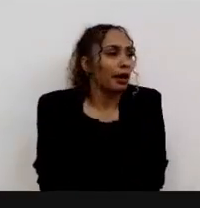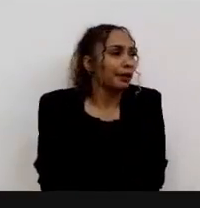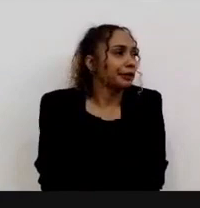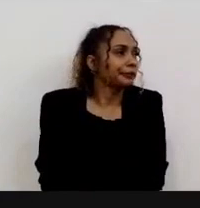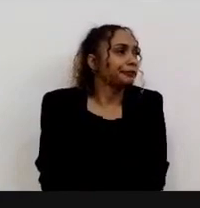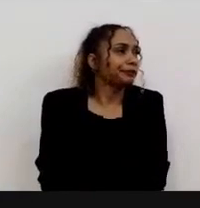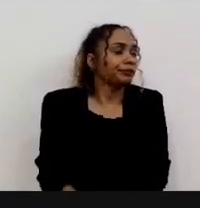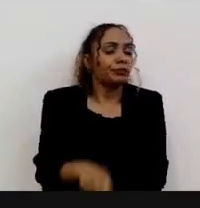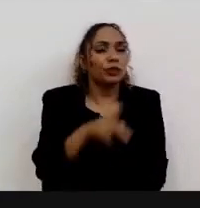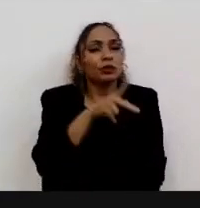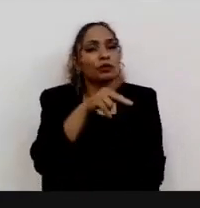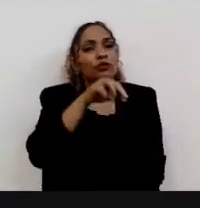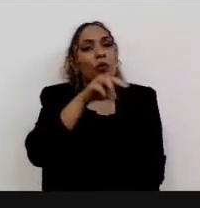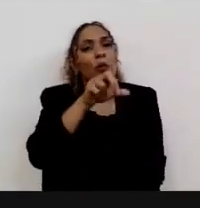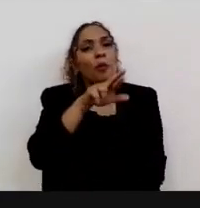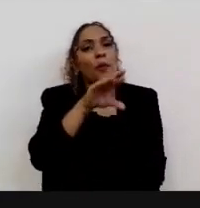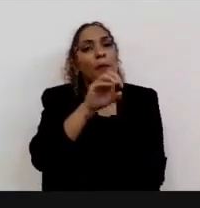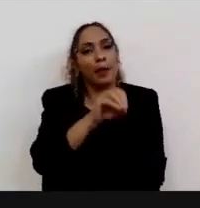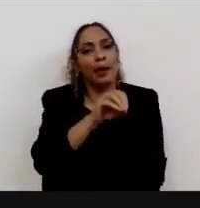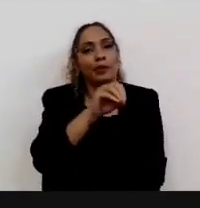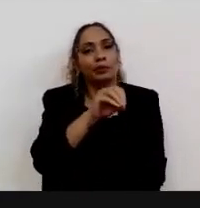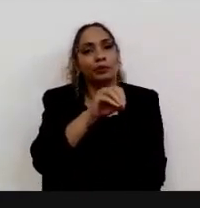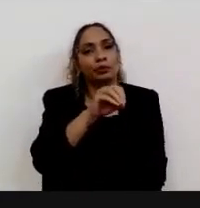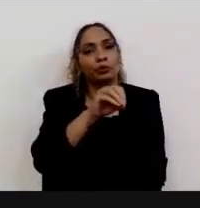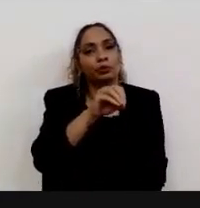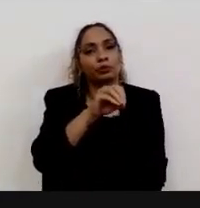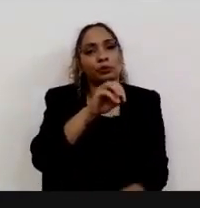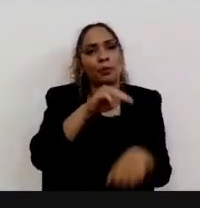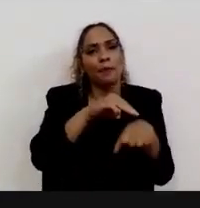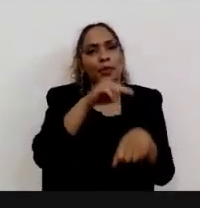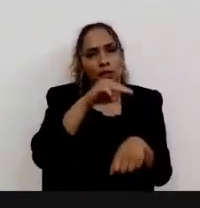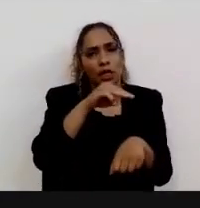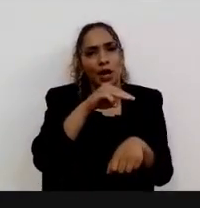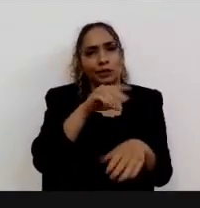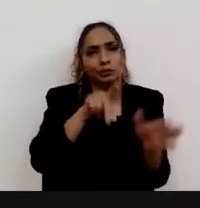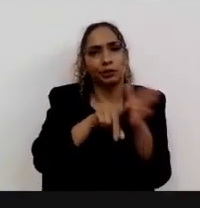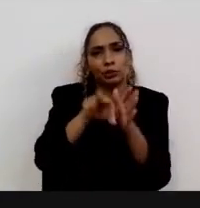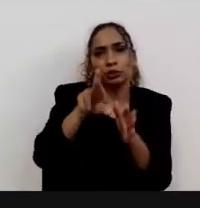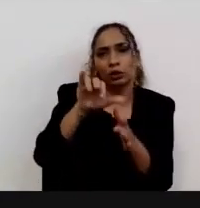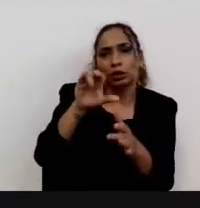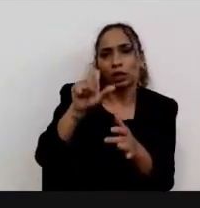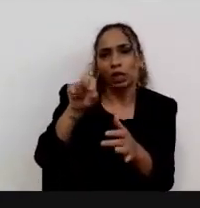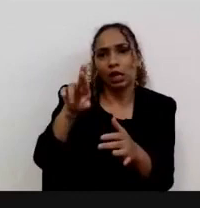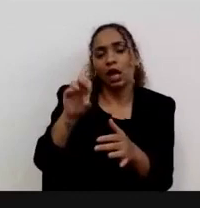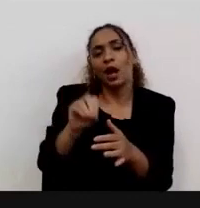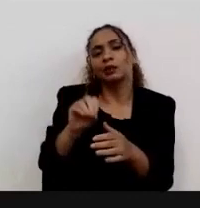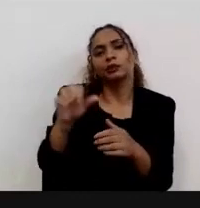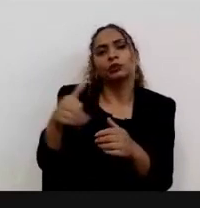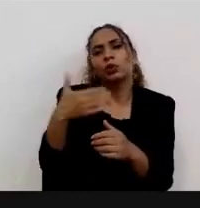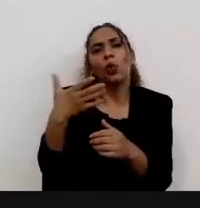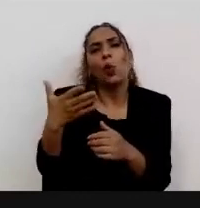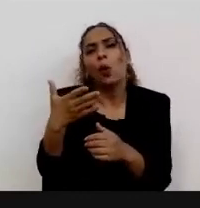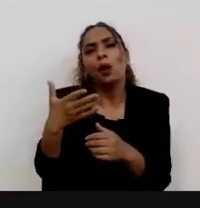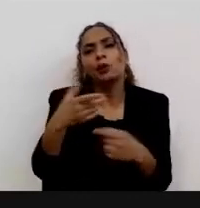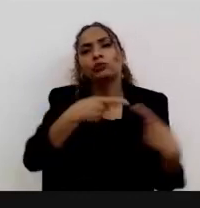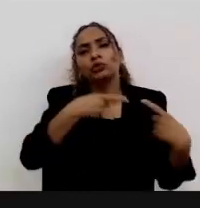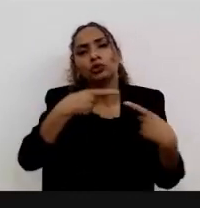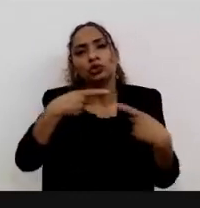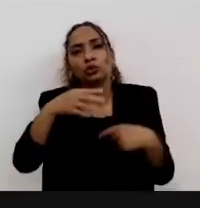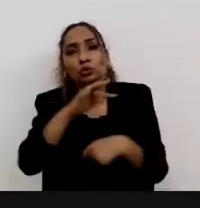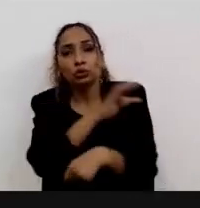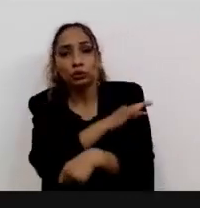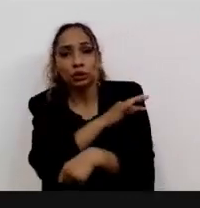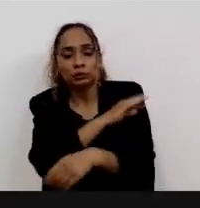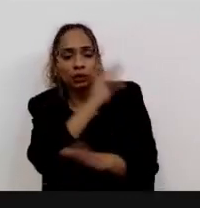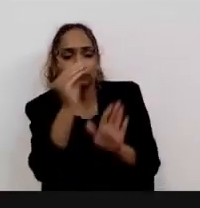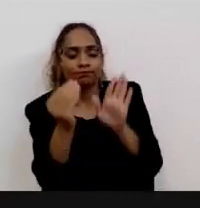Aqui o professor Mauro Moura, do mestrado, pergunta ao Ricardo Modesto: qual foi o maior esforço técnico para a